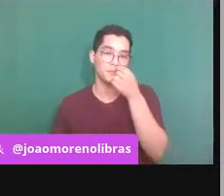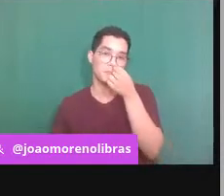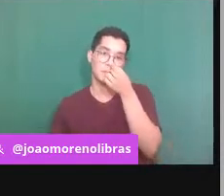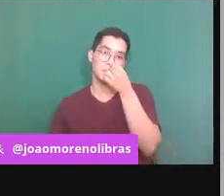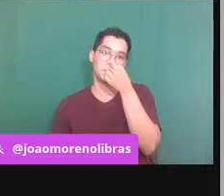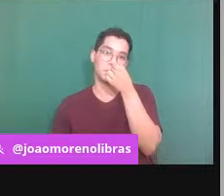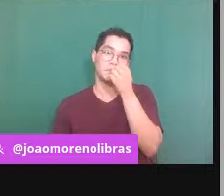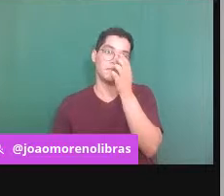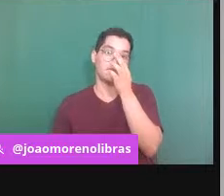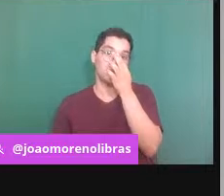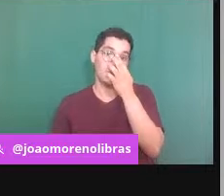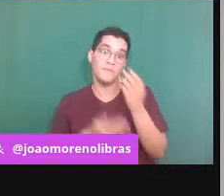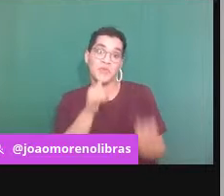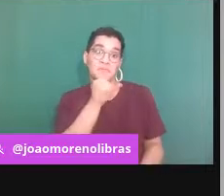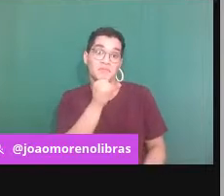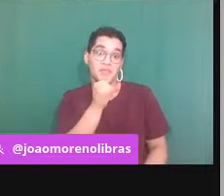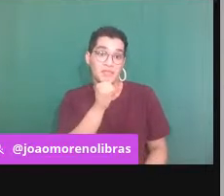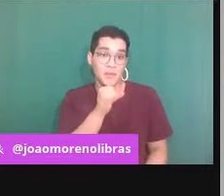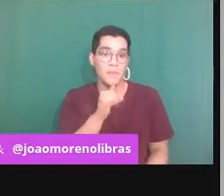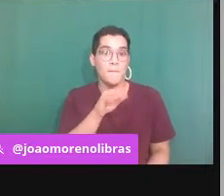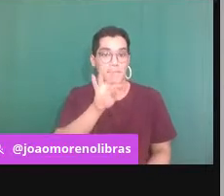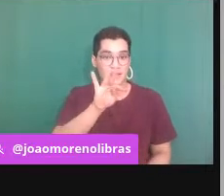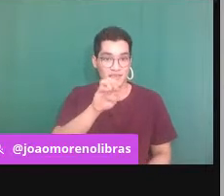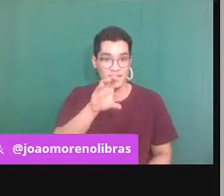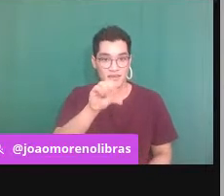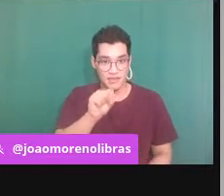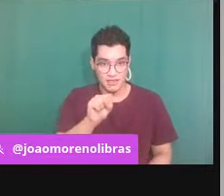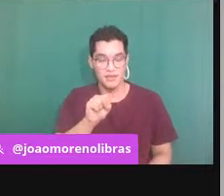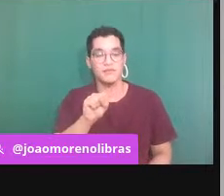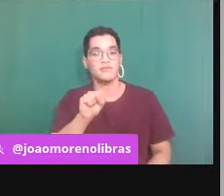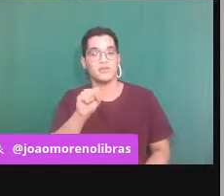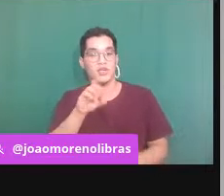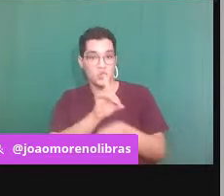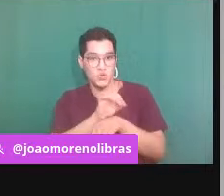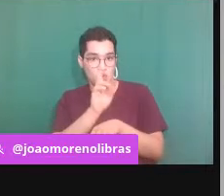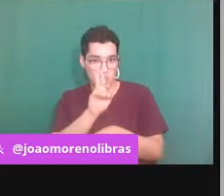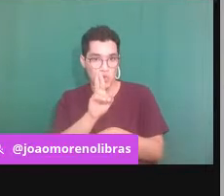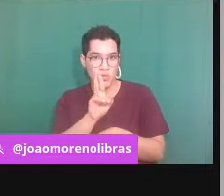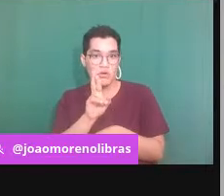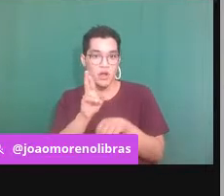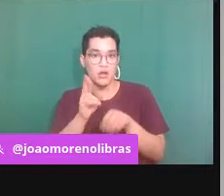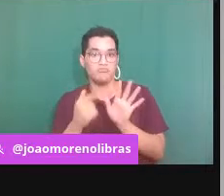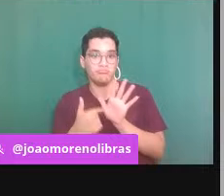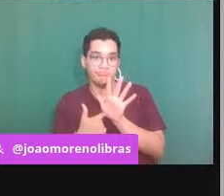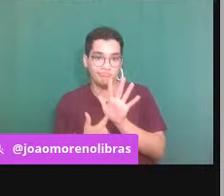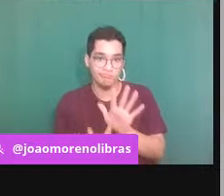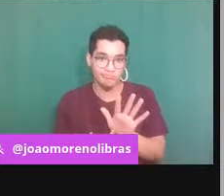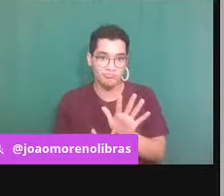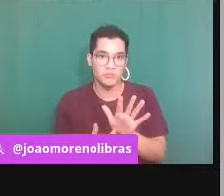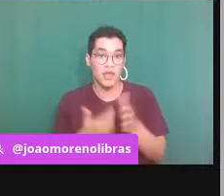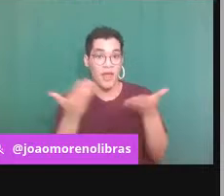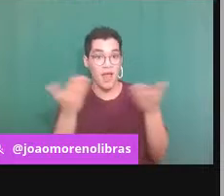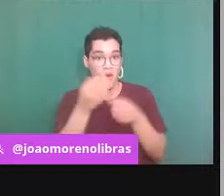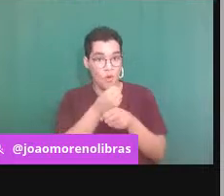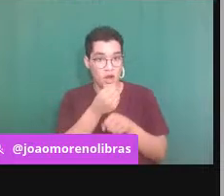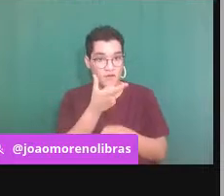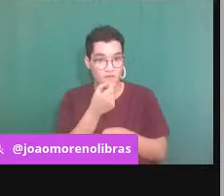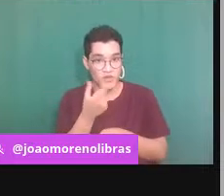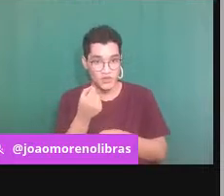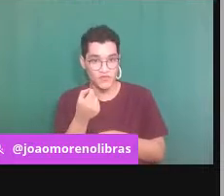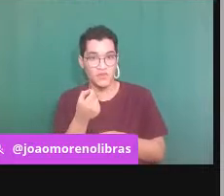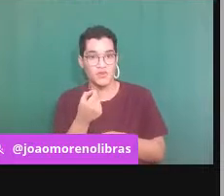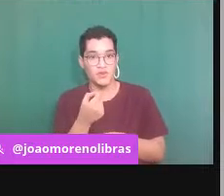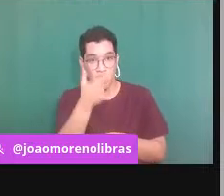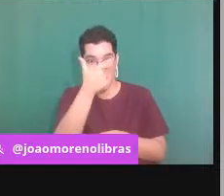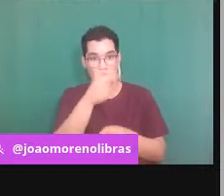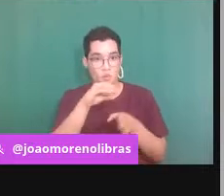de uma tese de doutorado da Maria Isabel Soares Oliveira, foi defendida neste ano de 2020, né, orientada